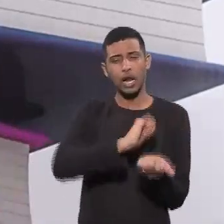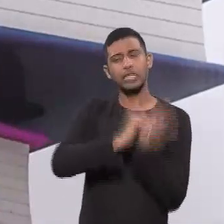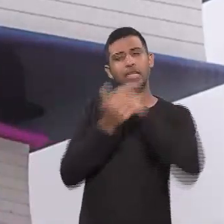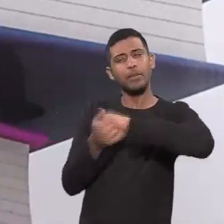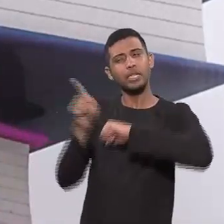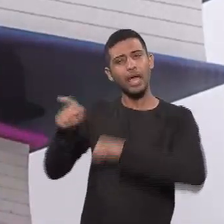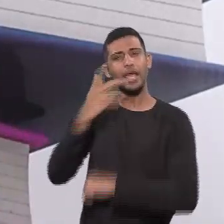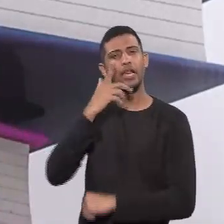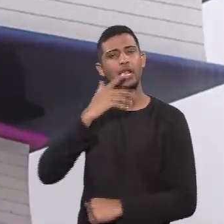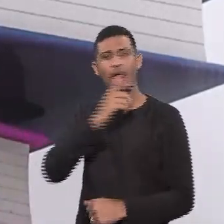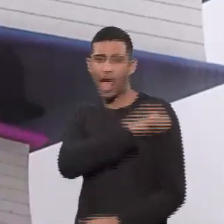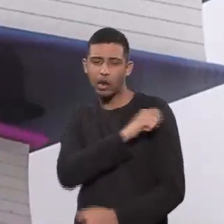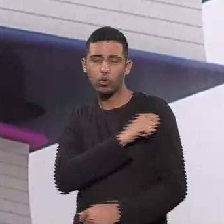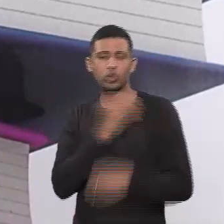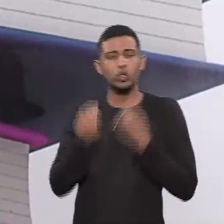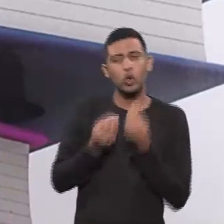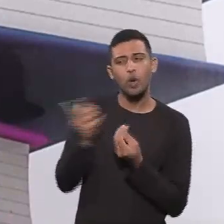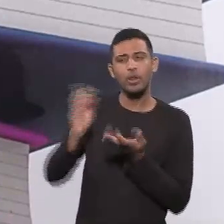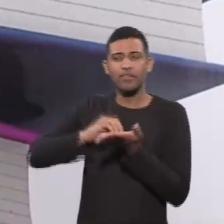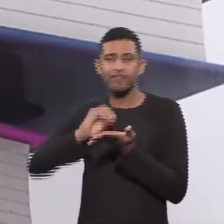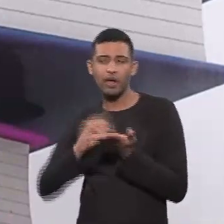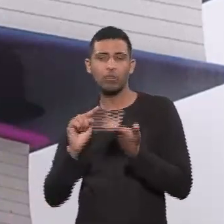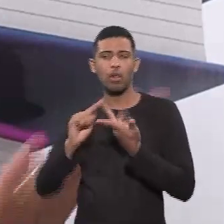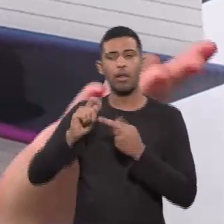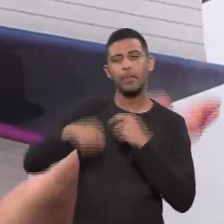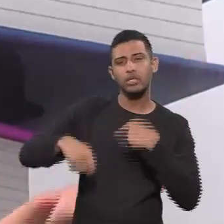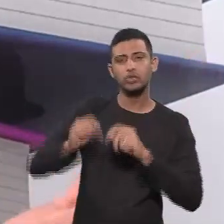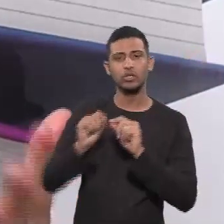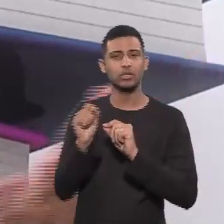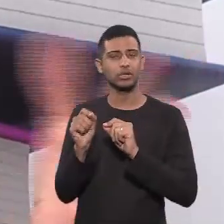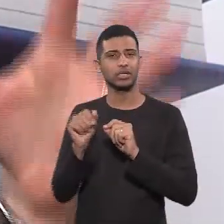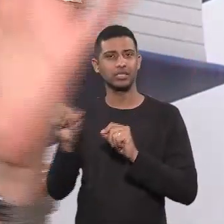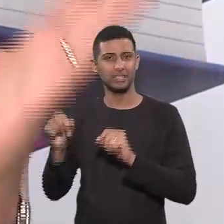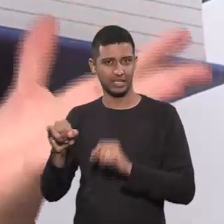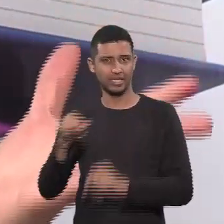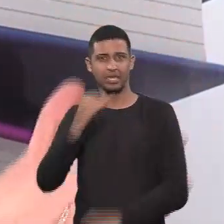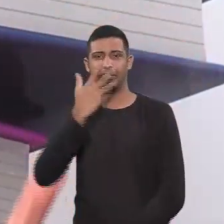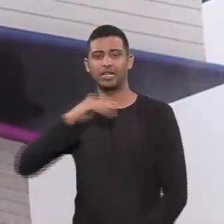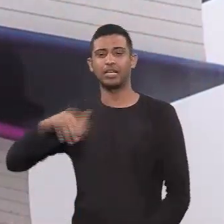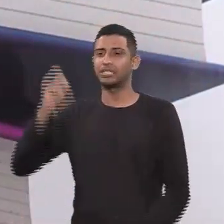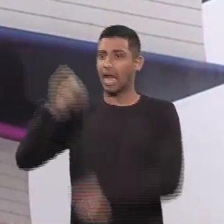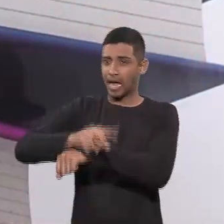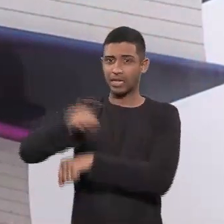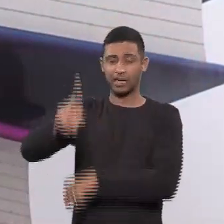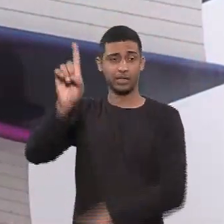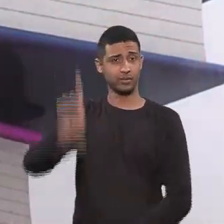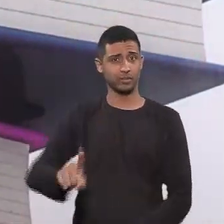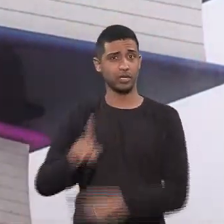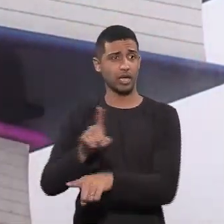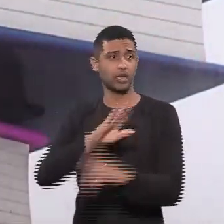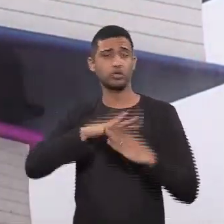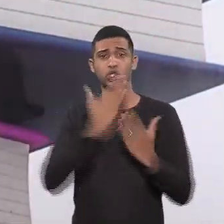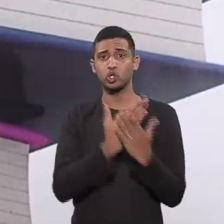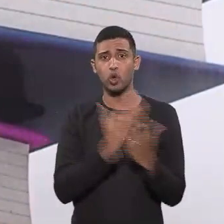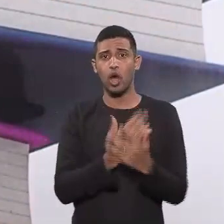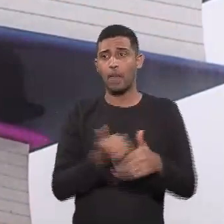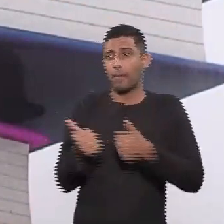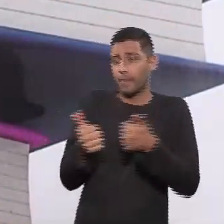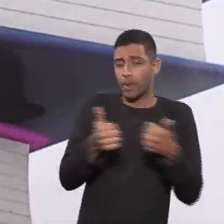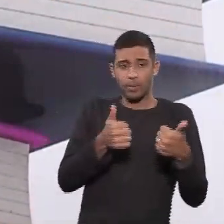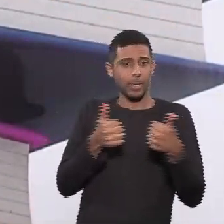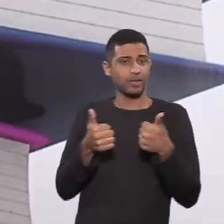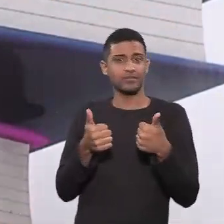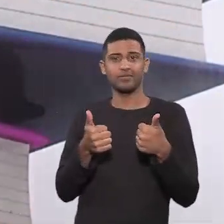suas necessidades. E se realmente uma criança entra lá com deficiência, né, a gente está colocando, e a escola não está preparada para